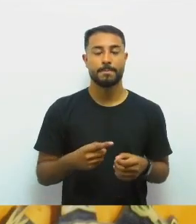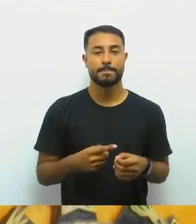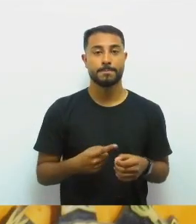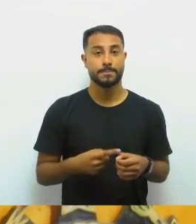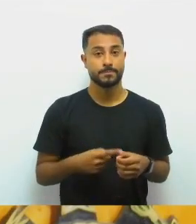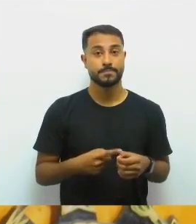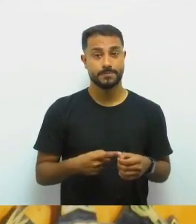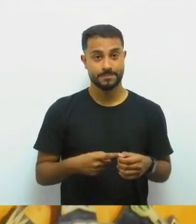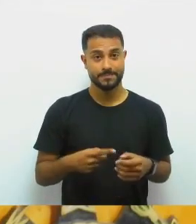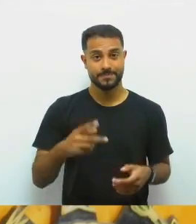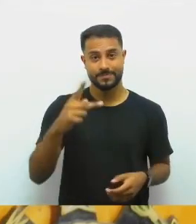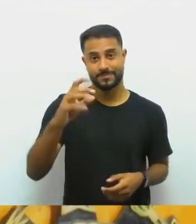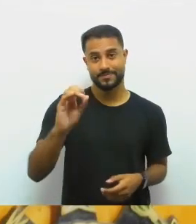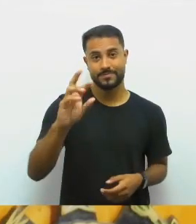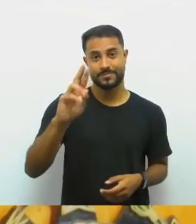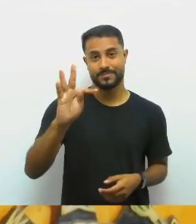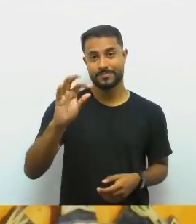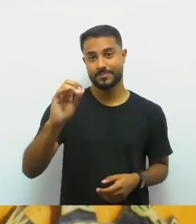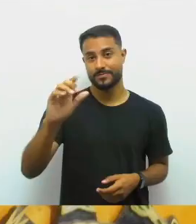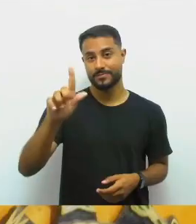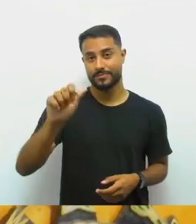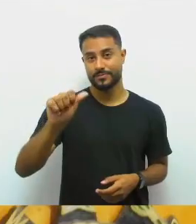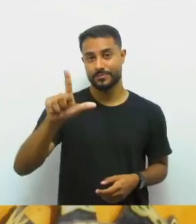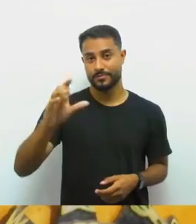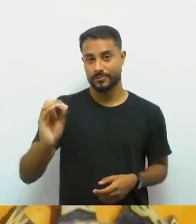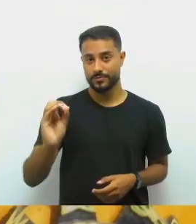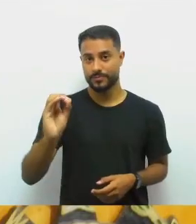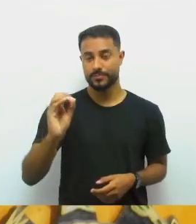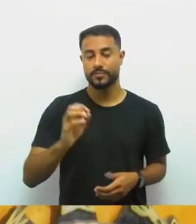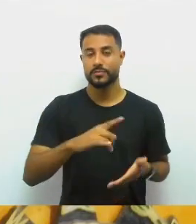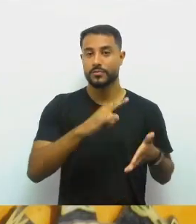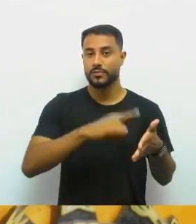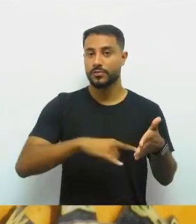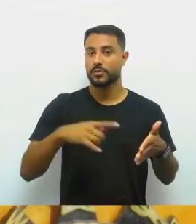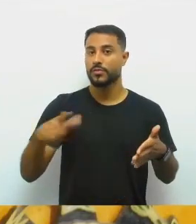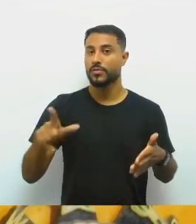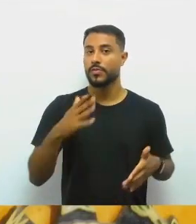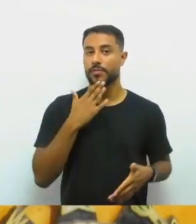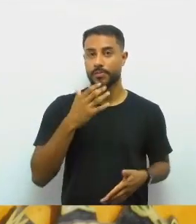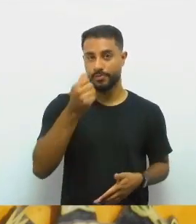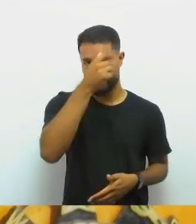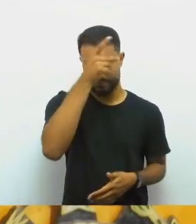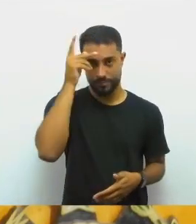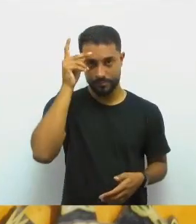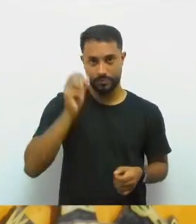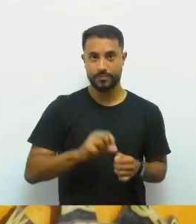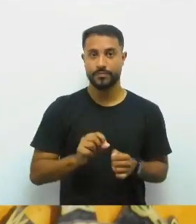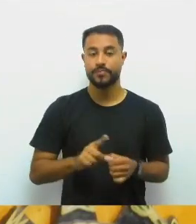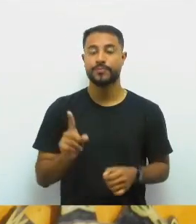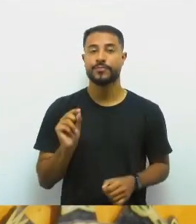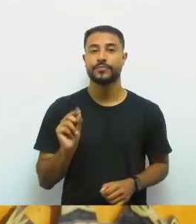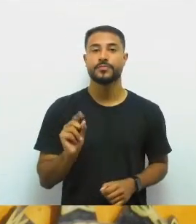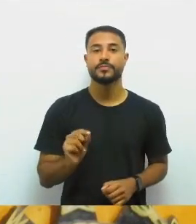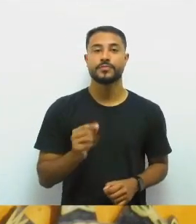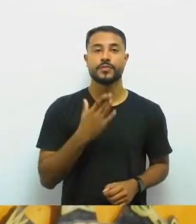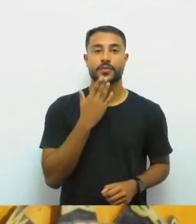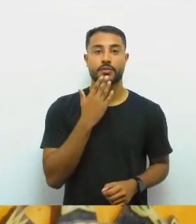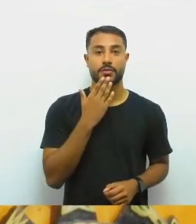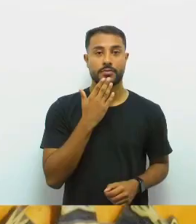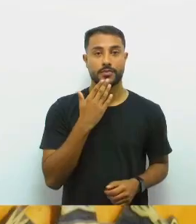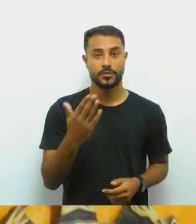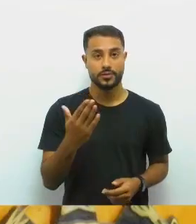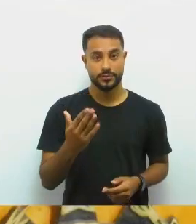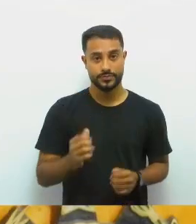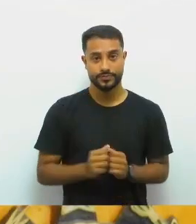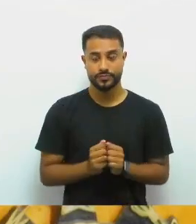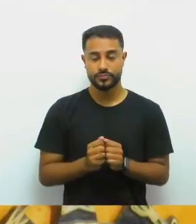Duarte, no bairro Portugalo. Indicação 3475, indicando ao prefeito municipal que interceda junto